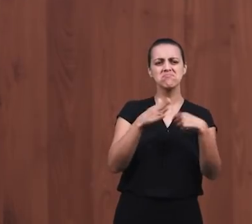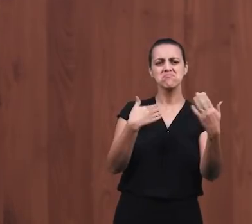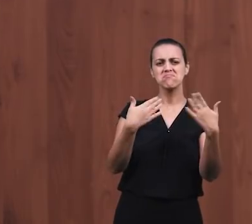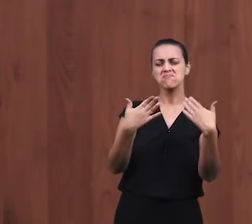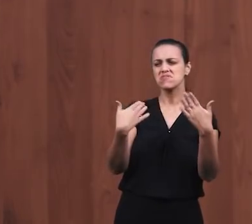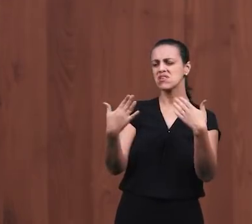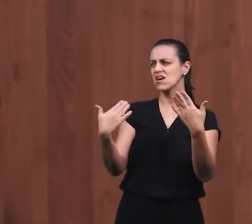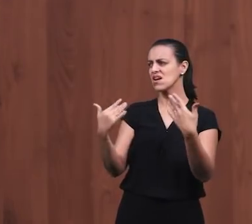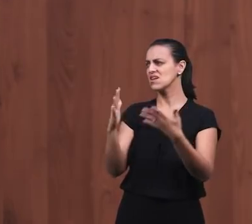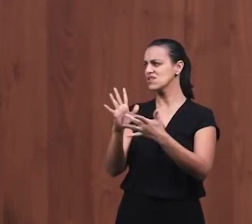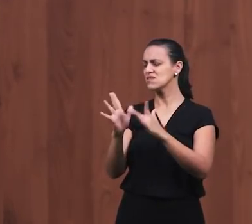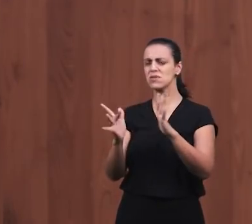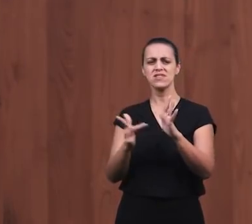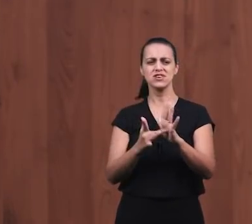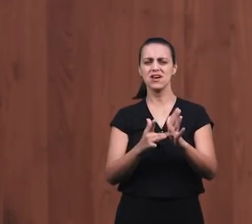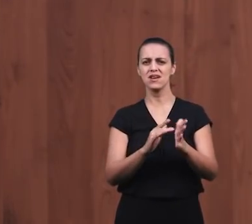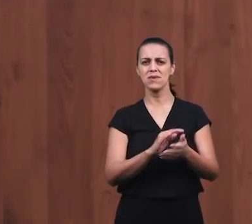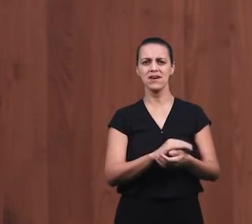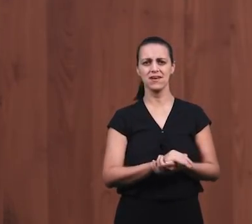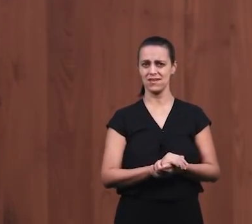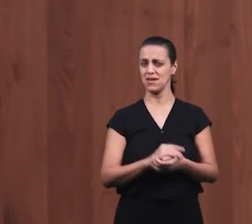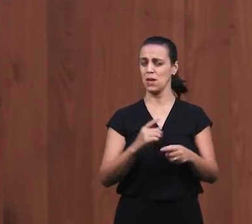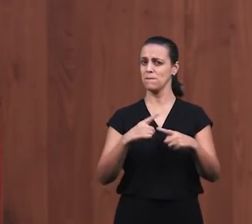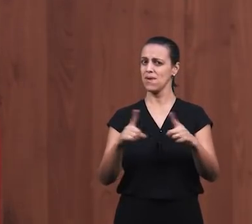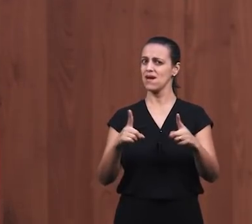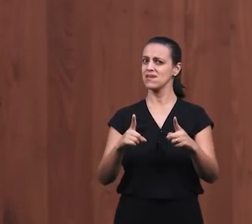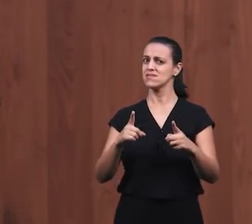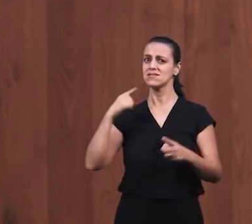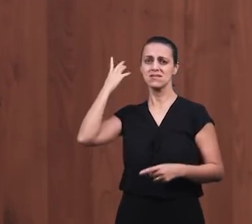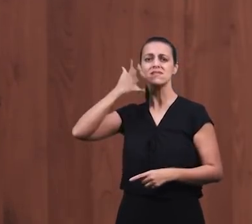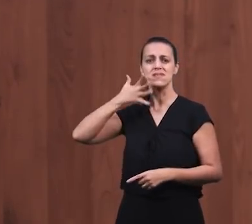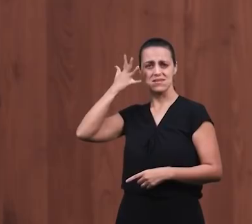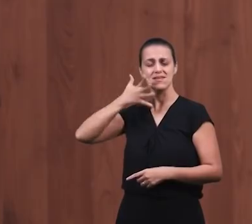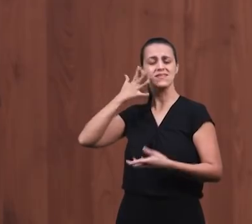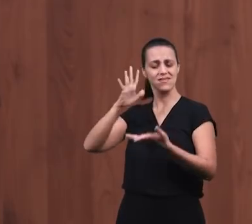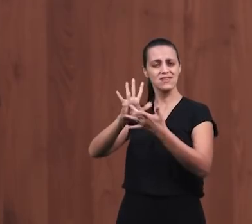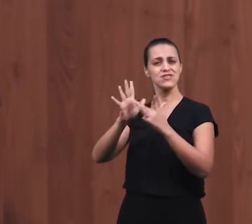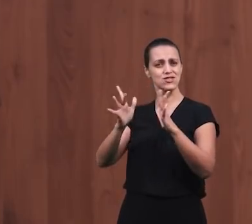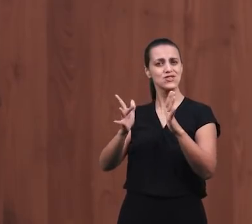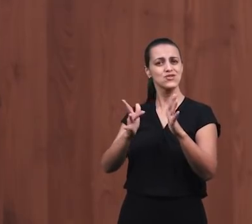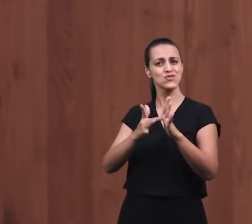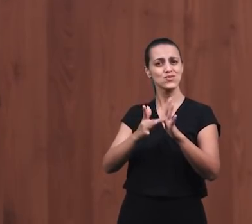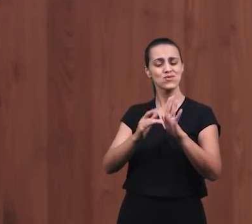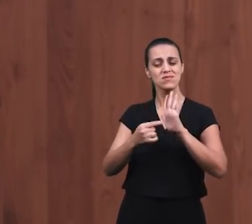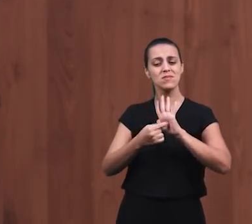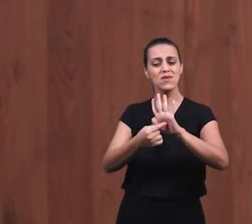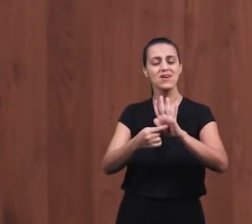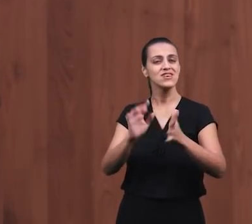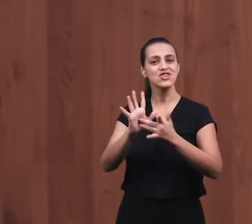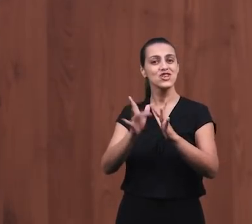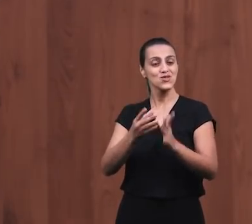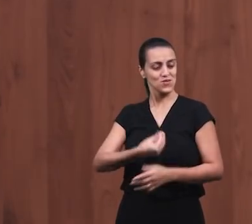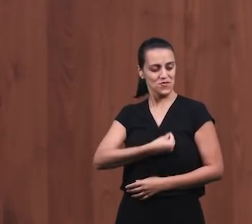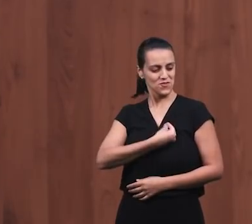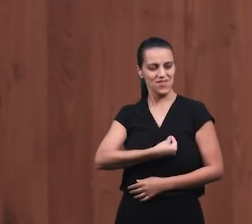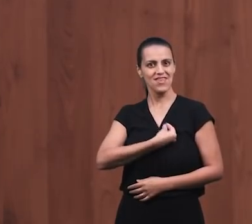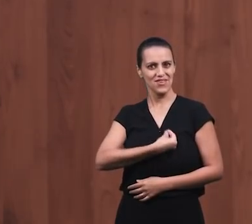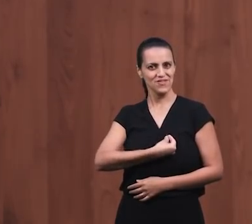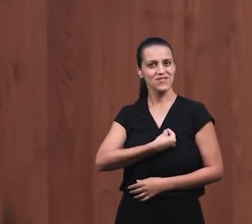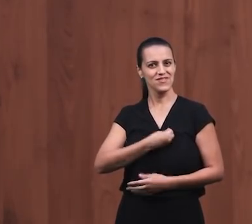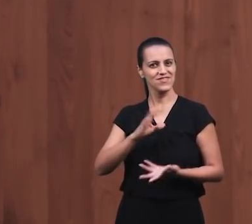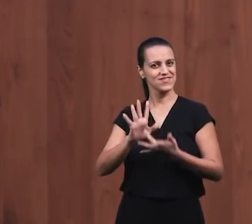Jesus. Porém, a mensagem deles era: Jesus está vivo e Jesus é o